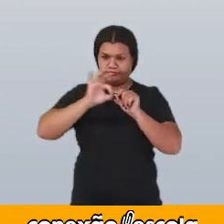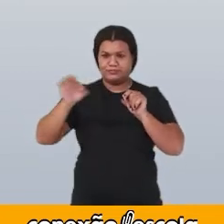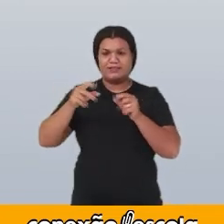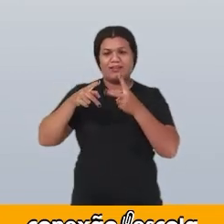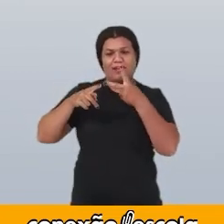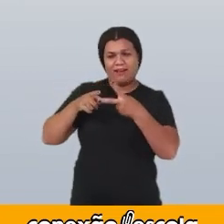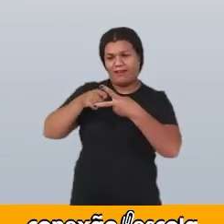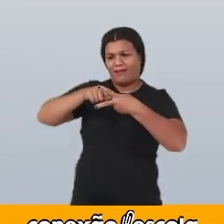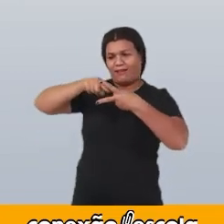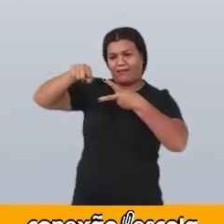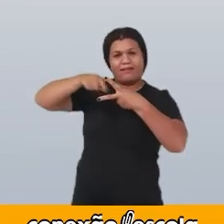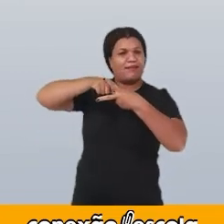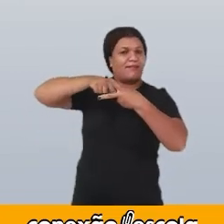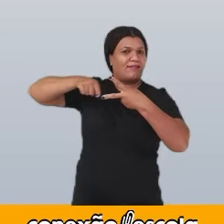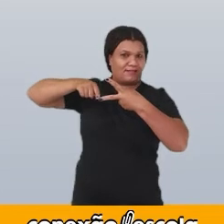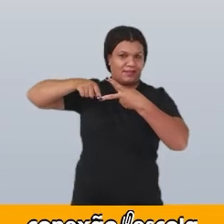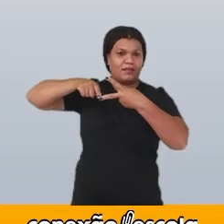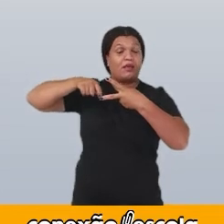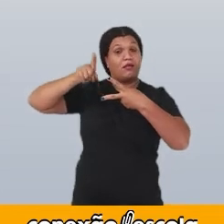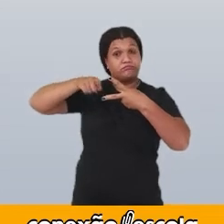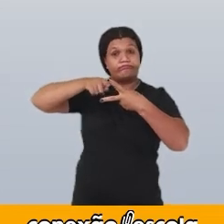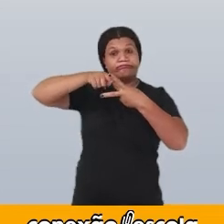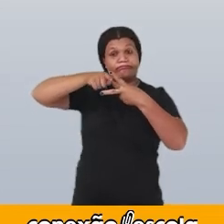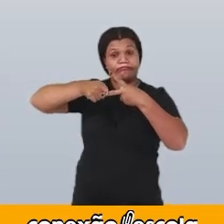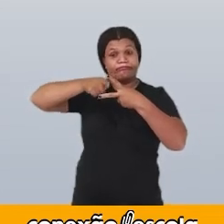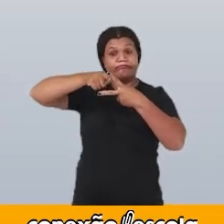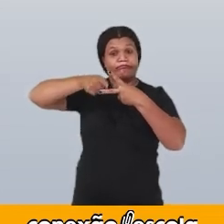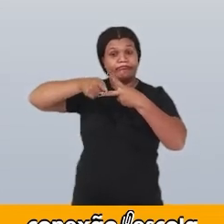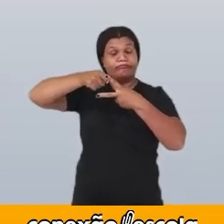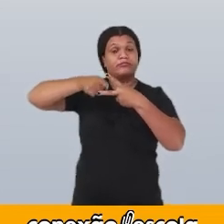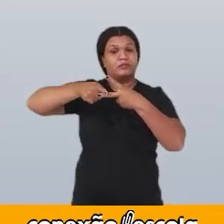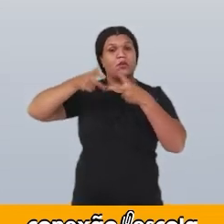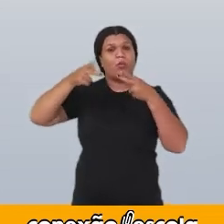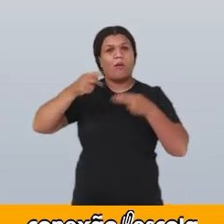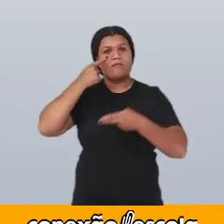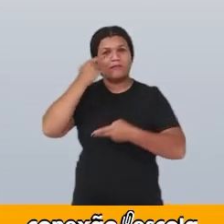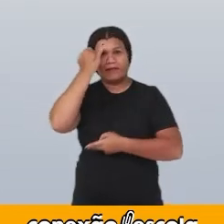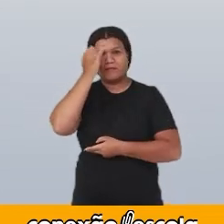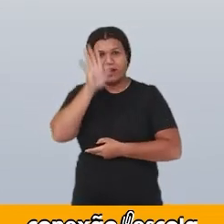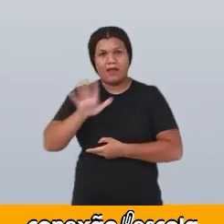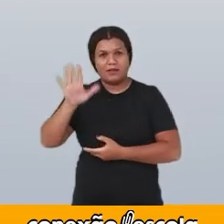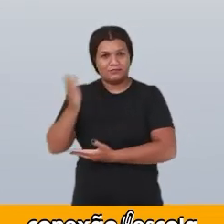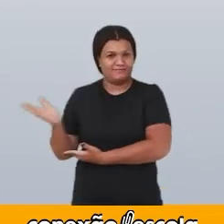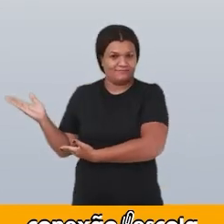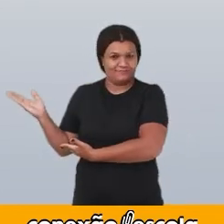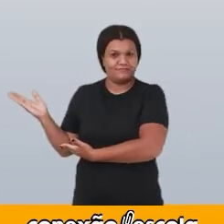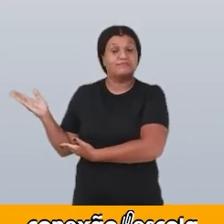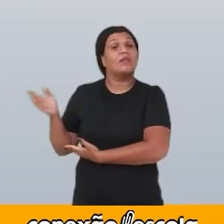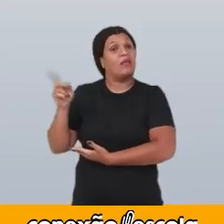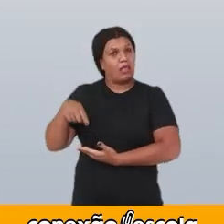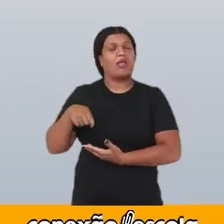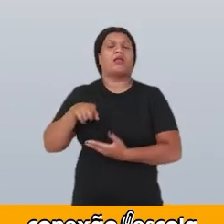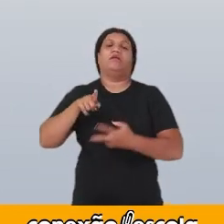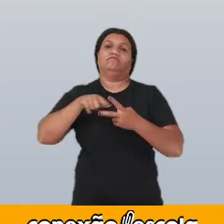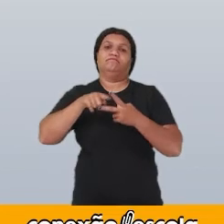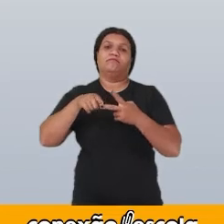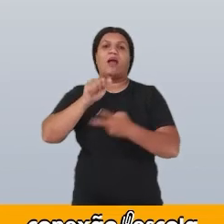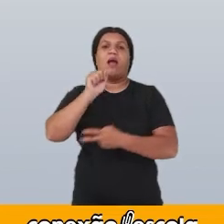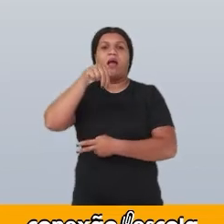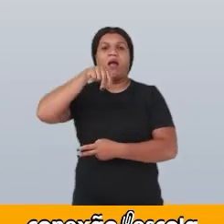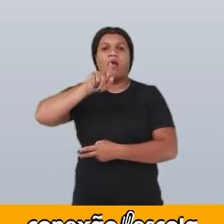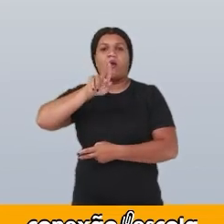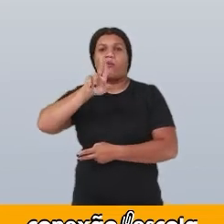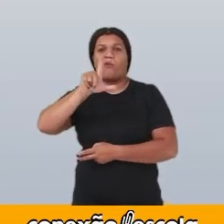mesmo ponto. Essa abertura, partindo de um mesmo ponto, é o que é ângulo. Essas semirretas